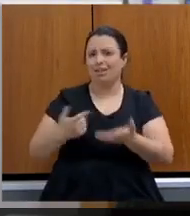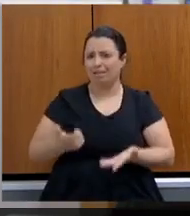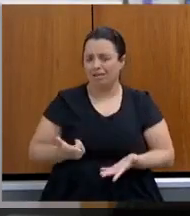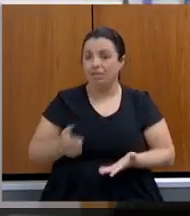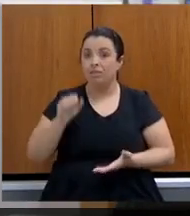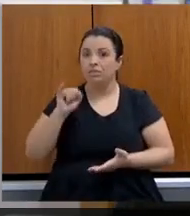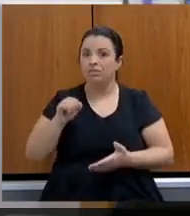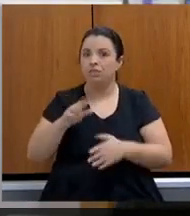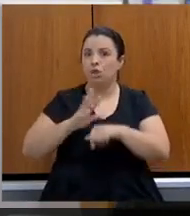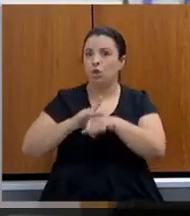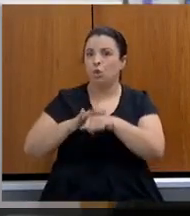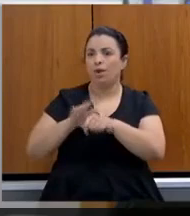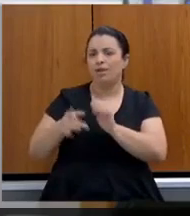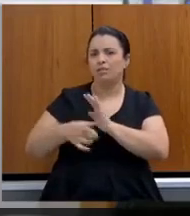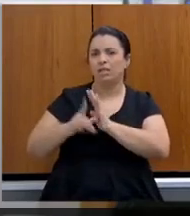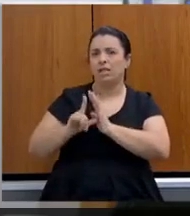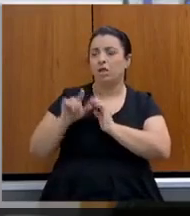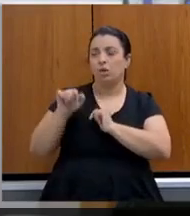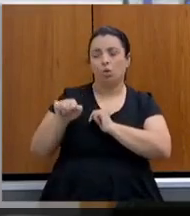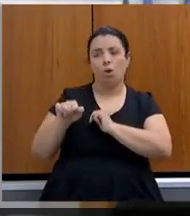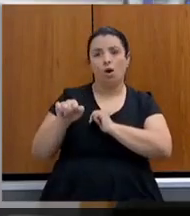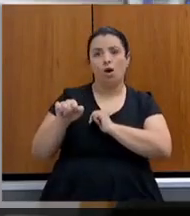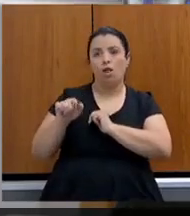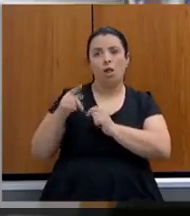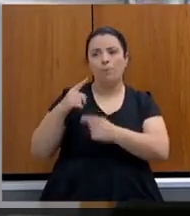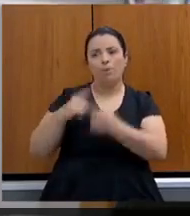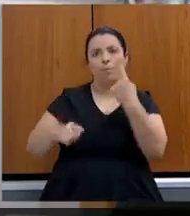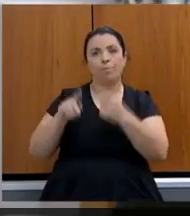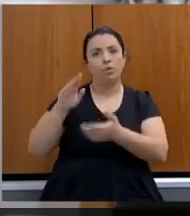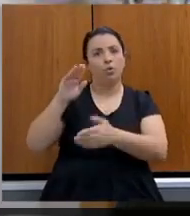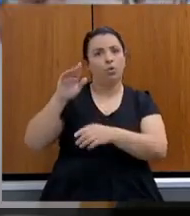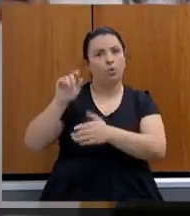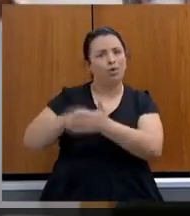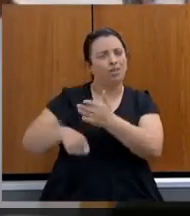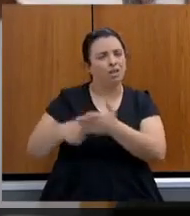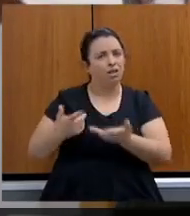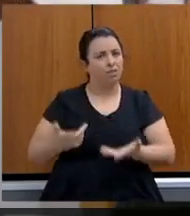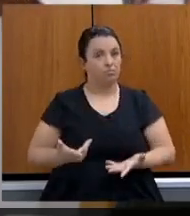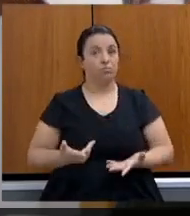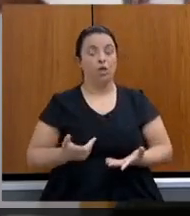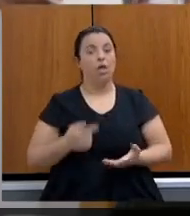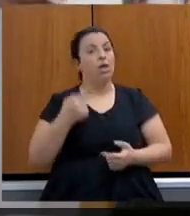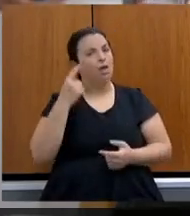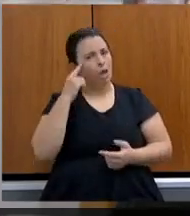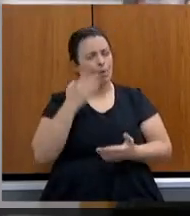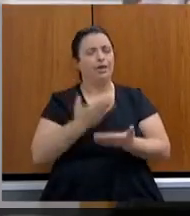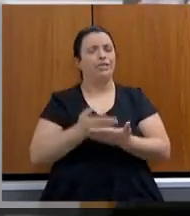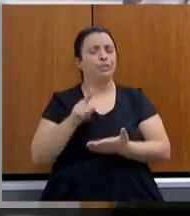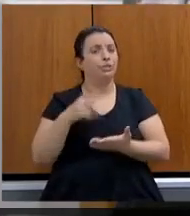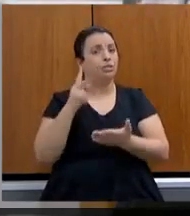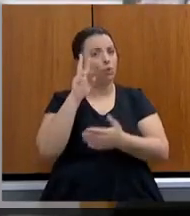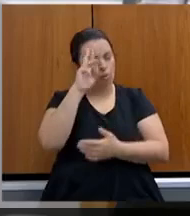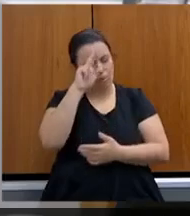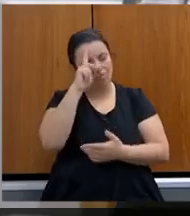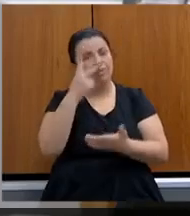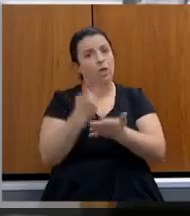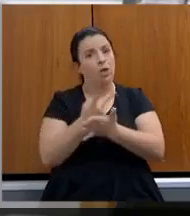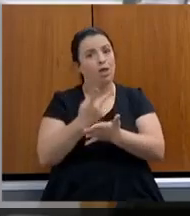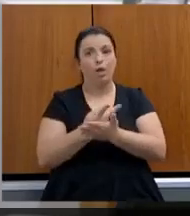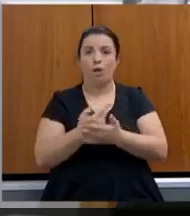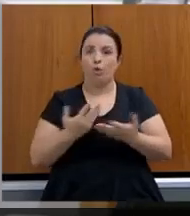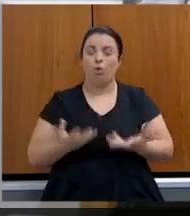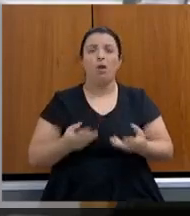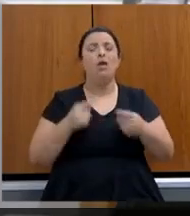um um erro que será corrigido tá pergunta como resolver isso né é quer dizer os protocolos existem mais